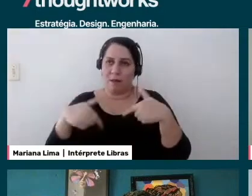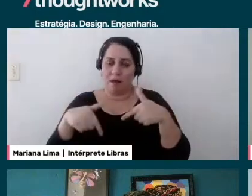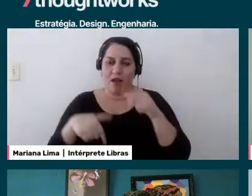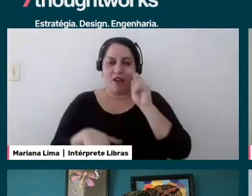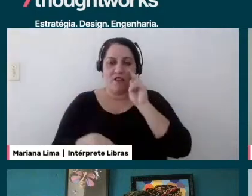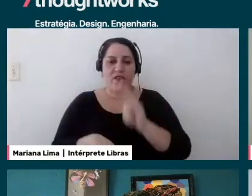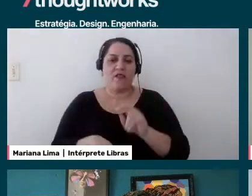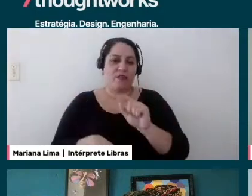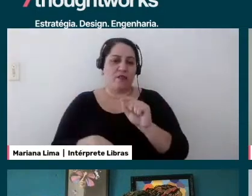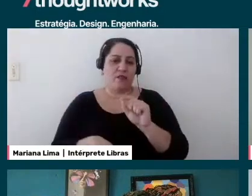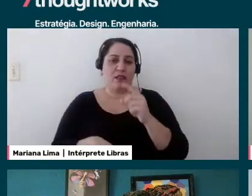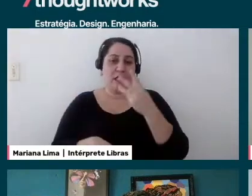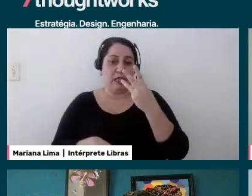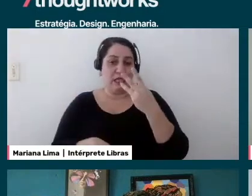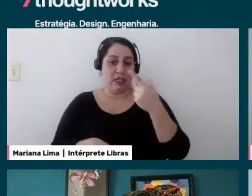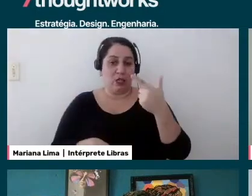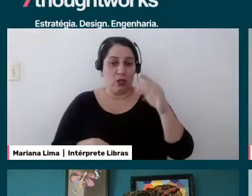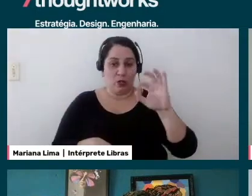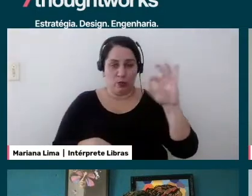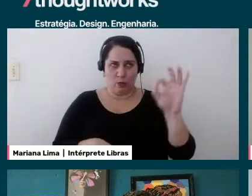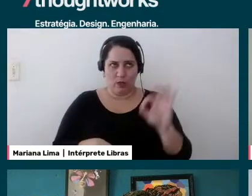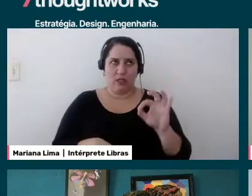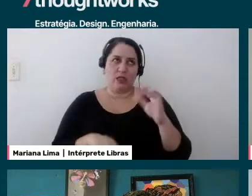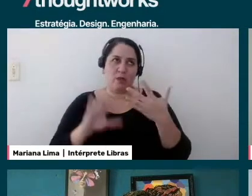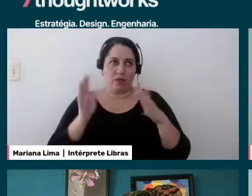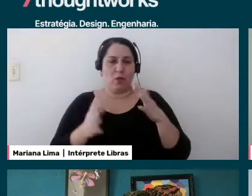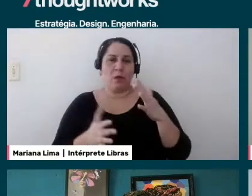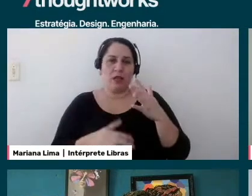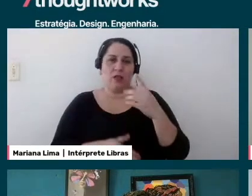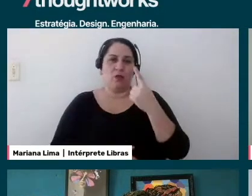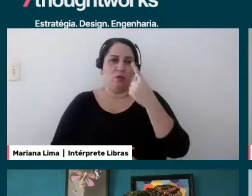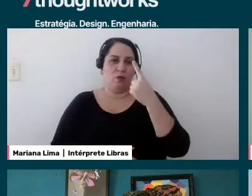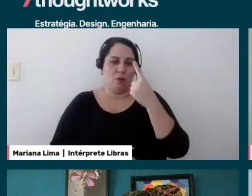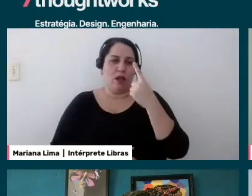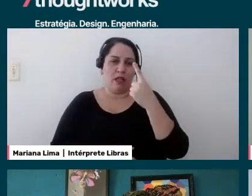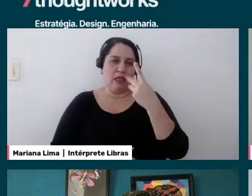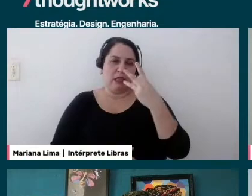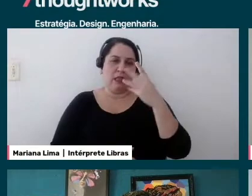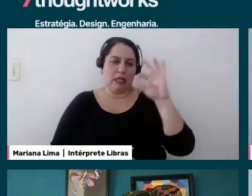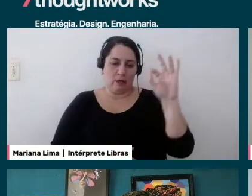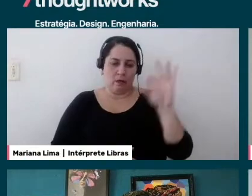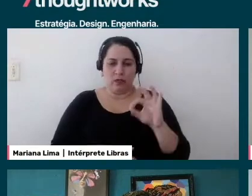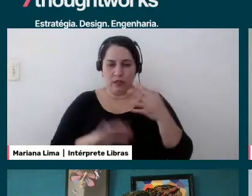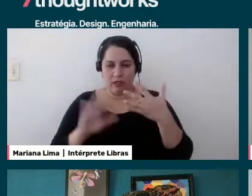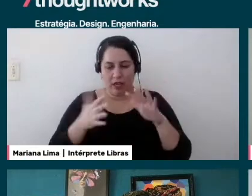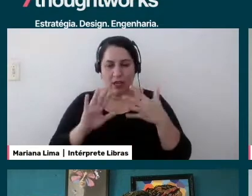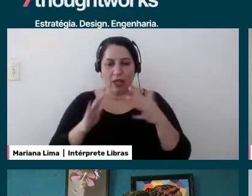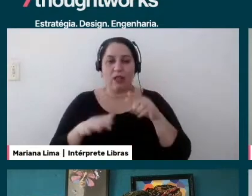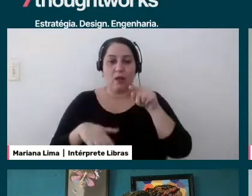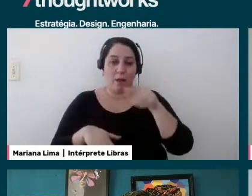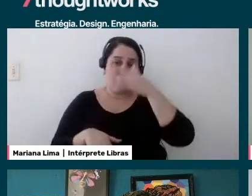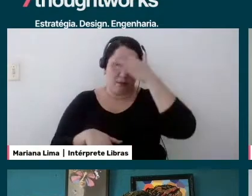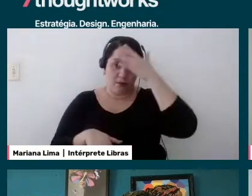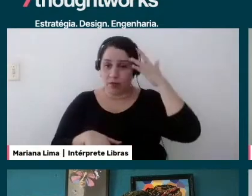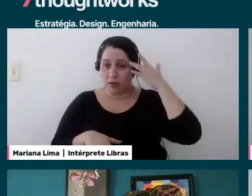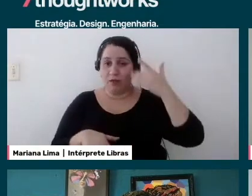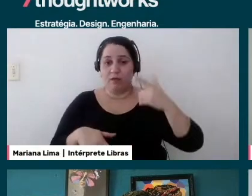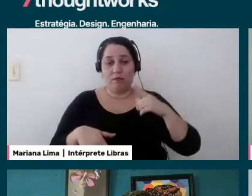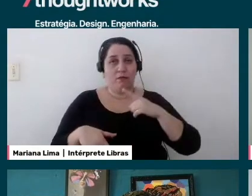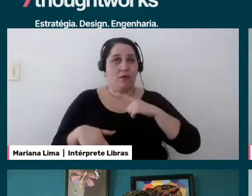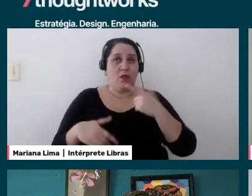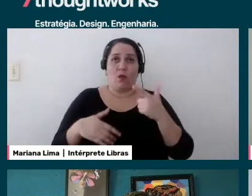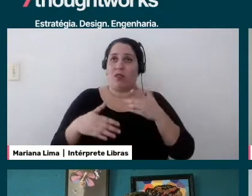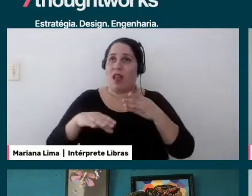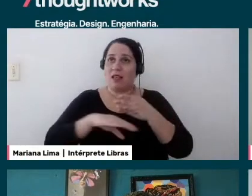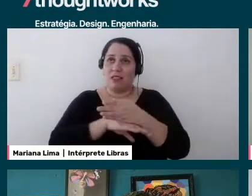vê que 32%, quase 1/3 das mulheres negras abaixo entre 15 e 29 anos estão nessa situação de sem ter acesso